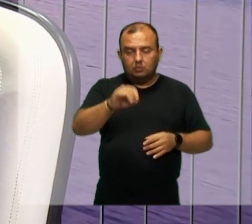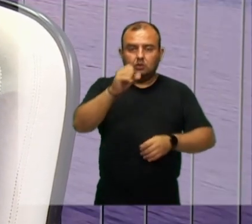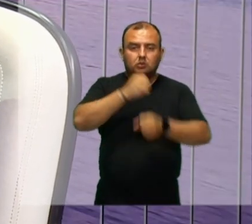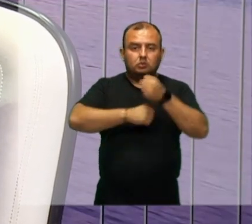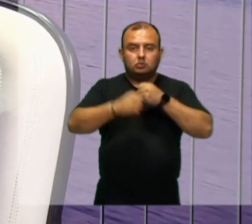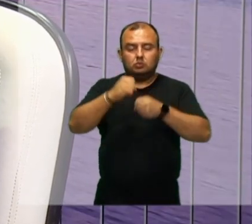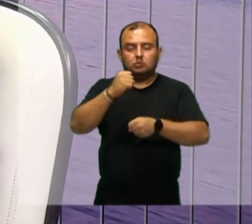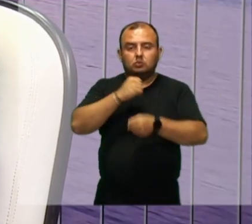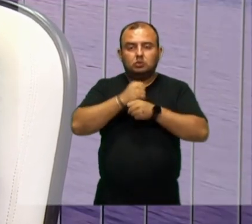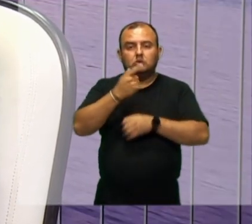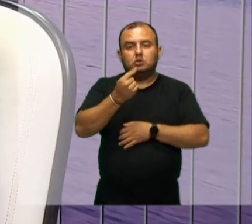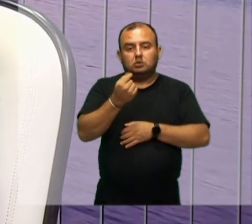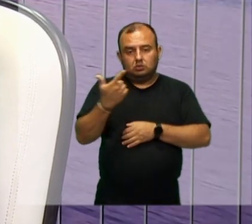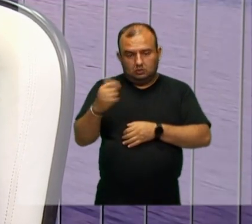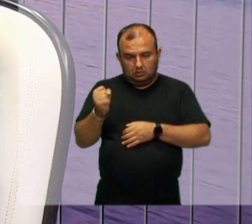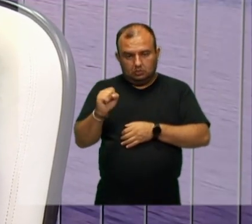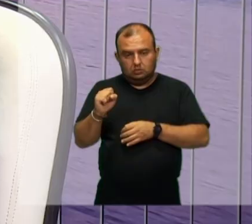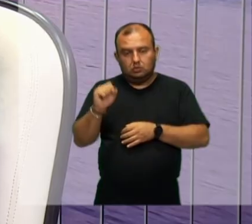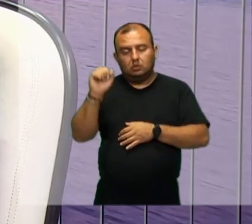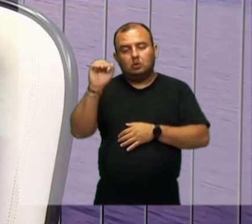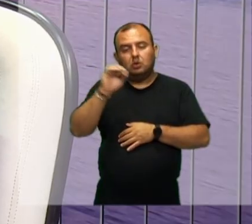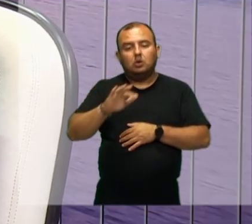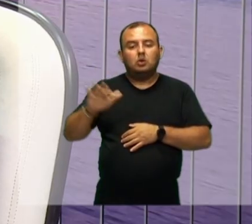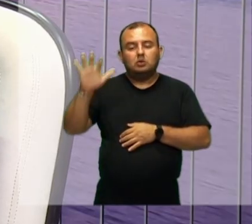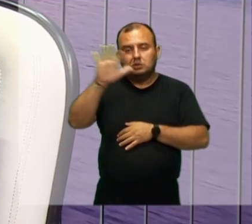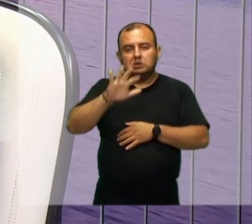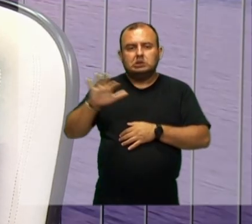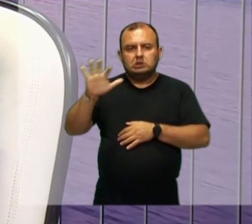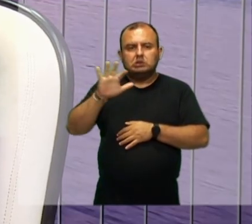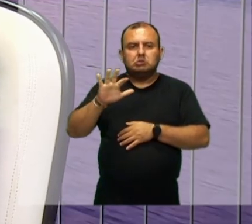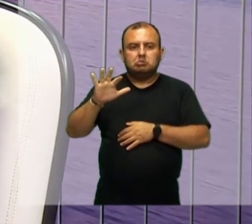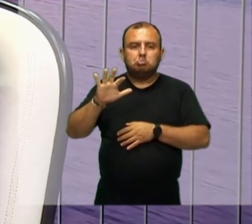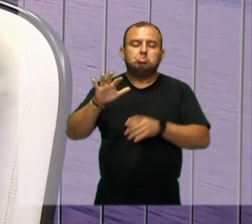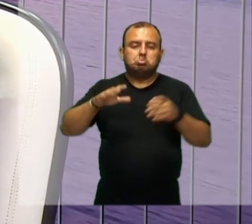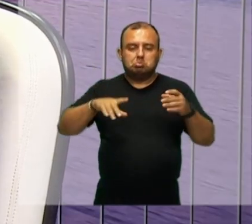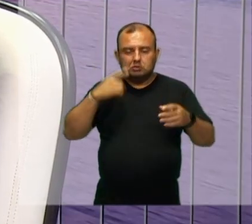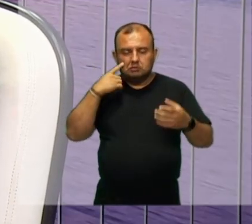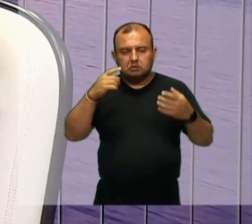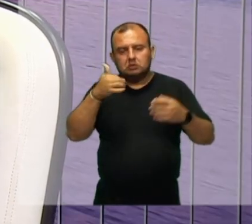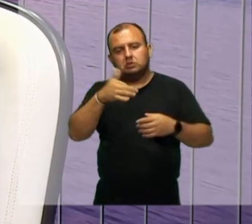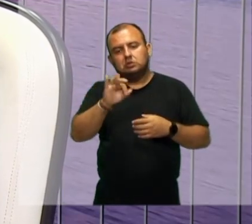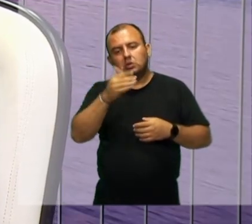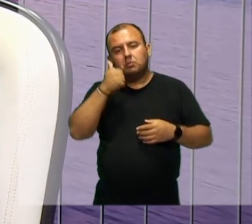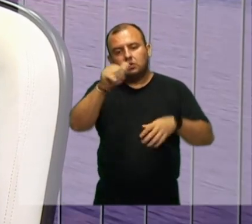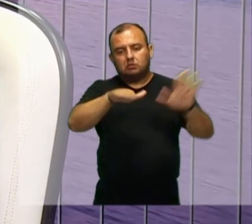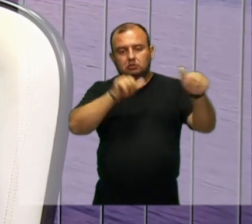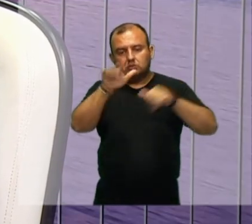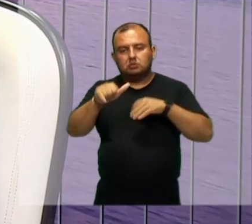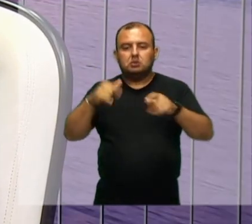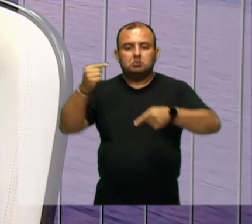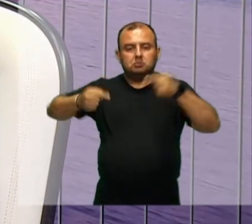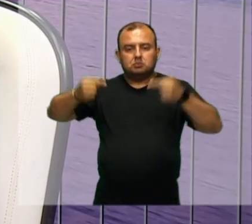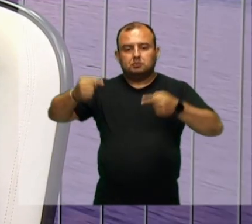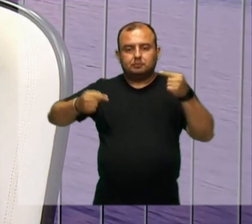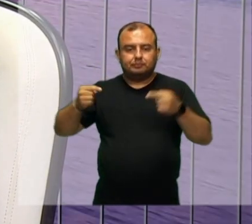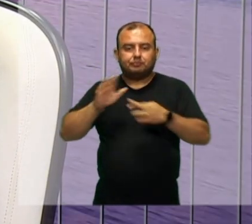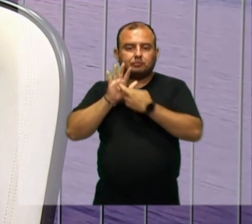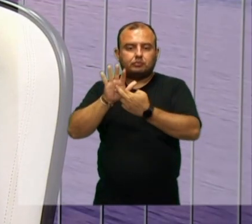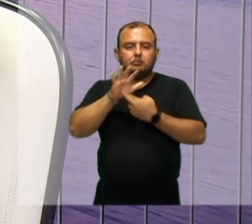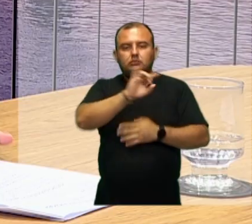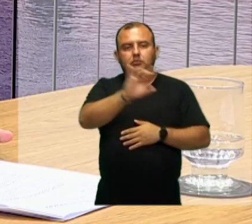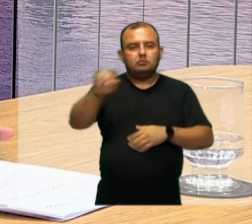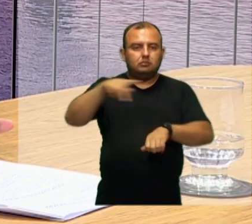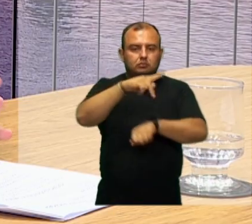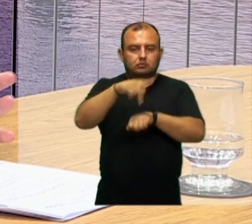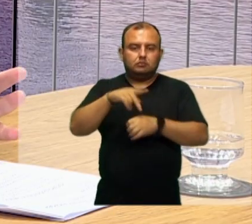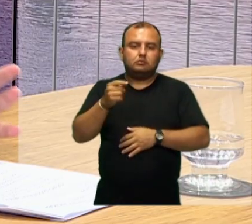2028. A confederação lá do Comitê Olímpico Paralímpico vai pegar os 10 melhores e vai chamar para representar cada um o seu país. Eu